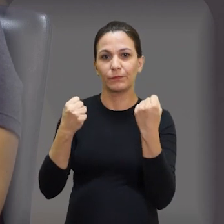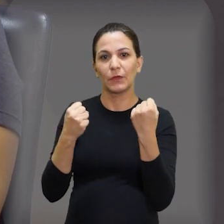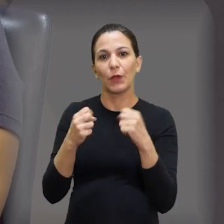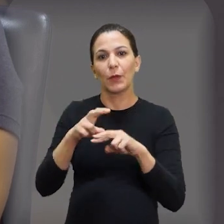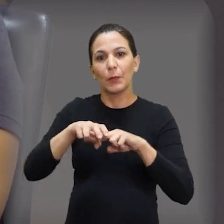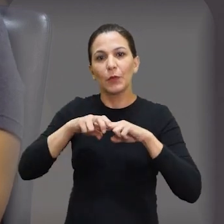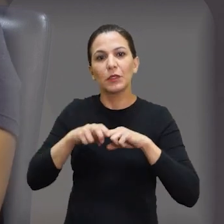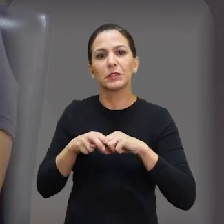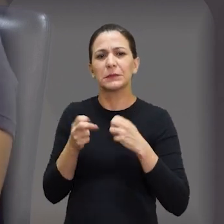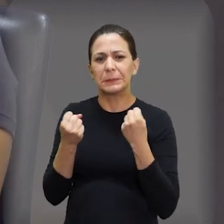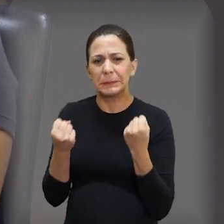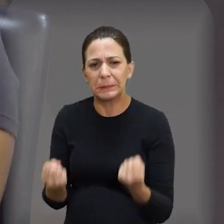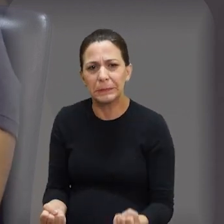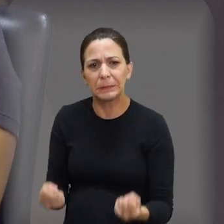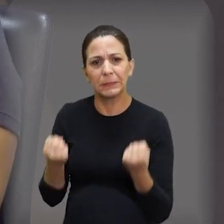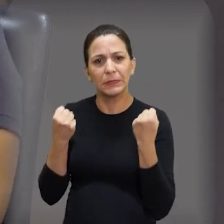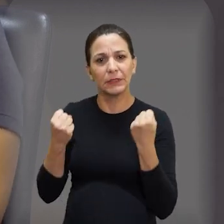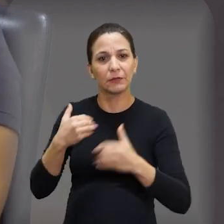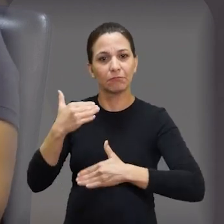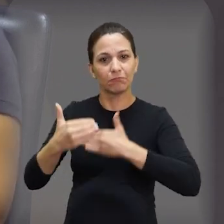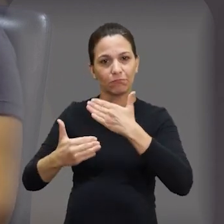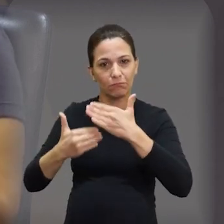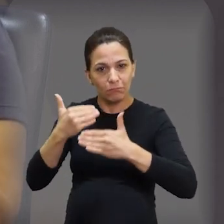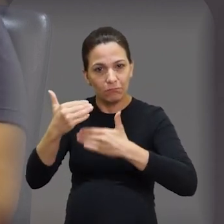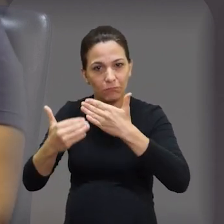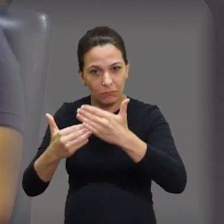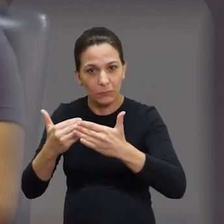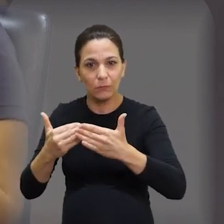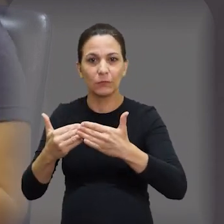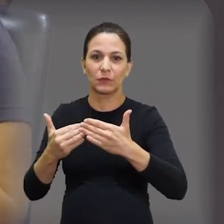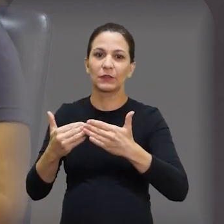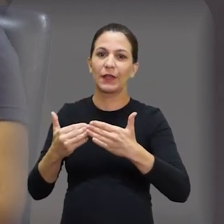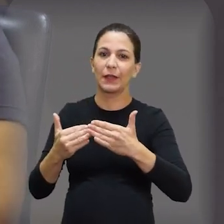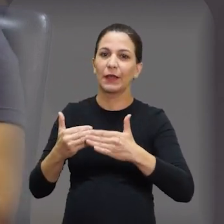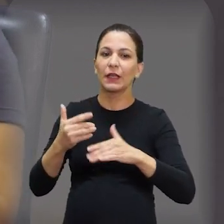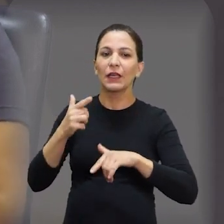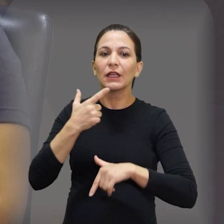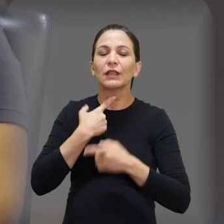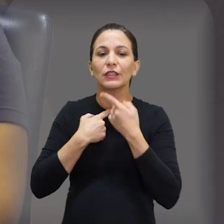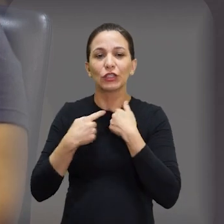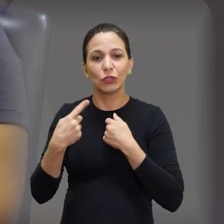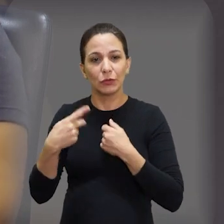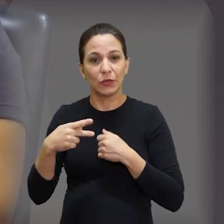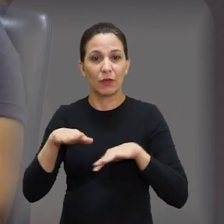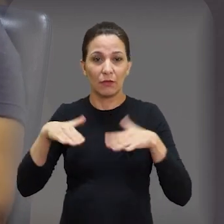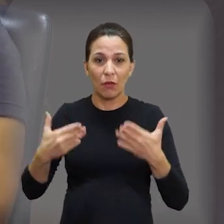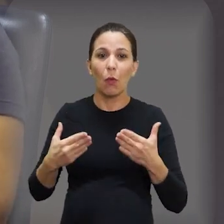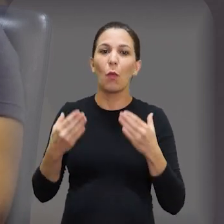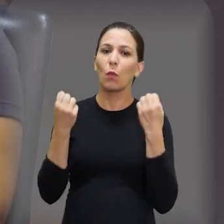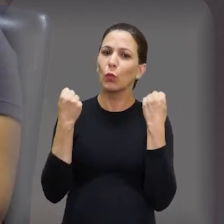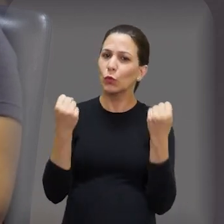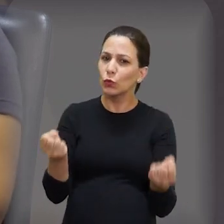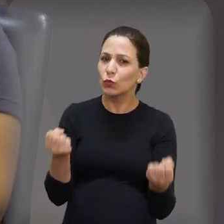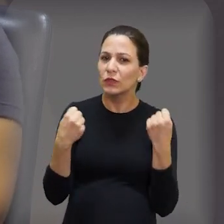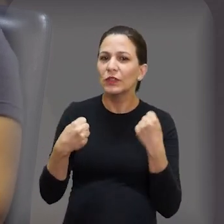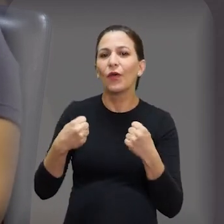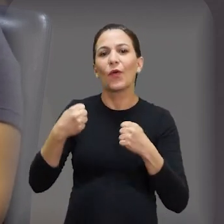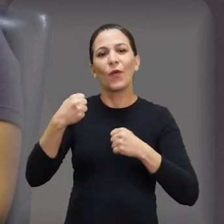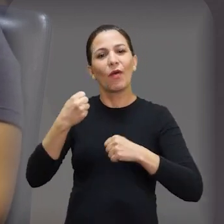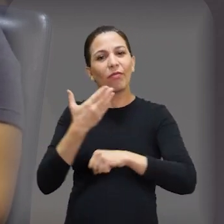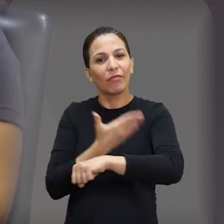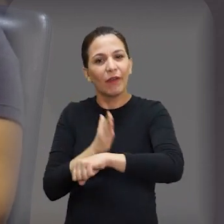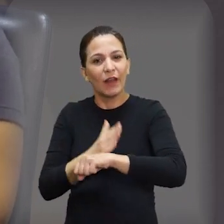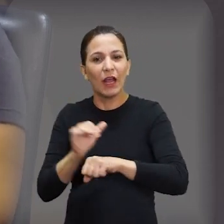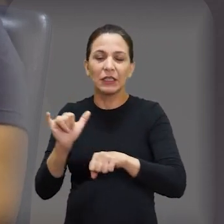muscular e da resistência também. Vai depender um pouco do treinamento que é feito, né, e da orientação. E o Pilates, além de